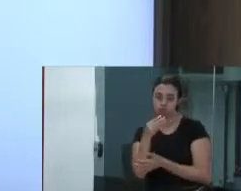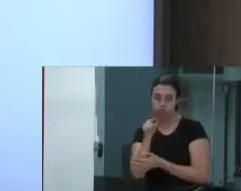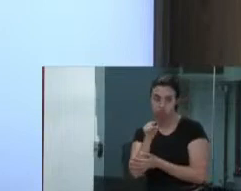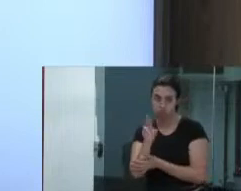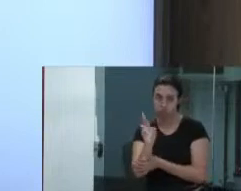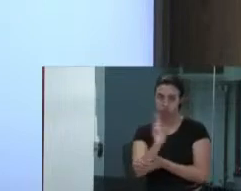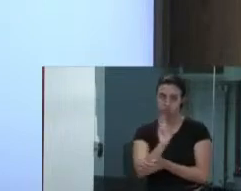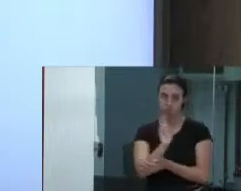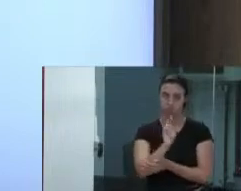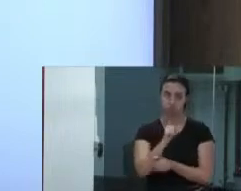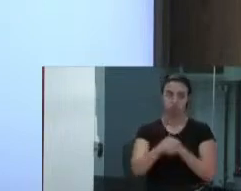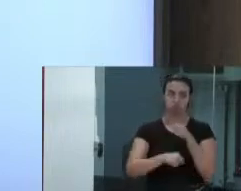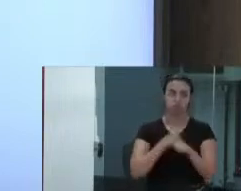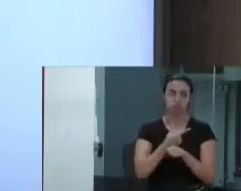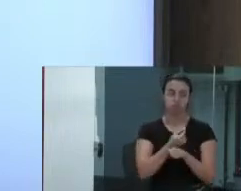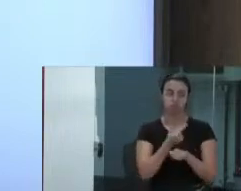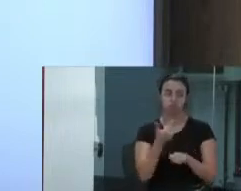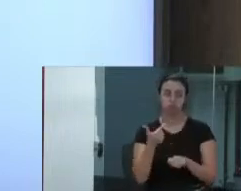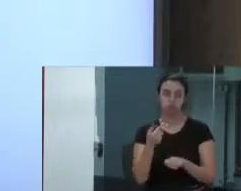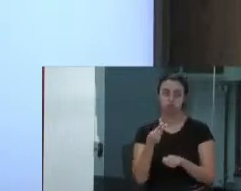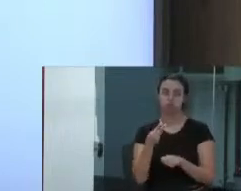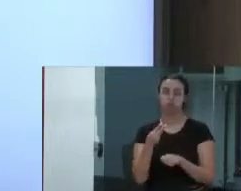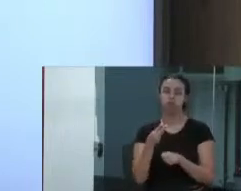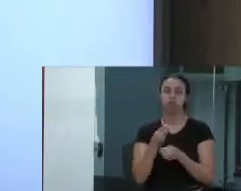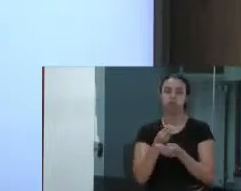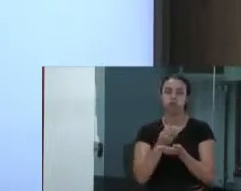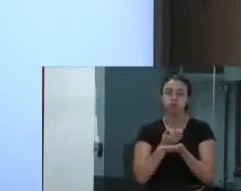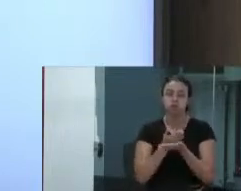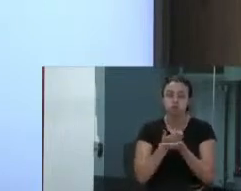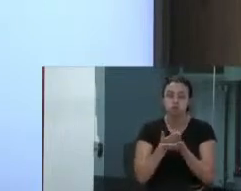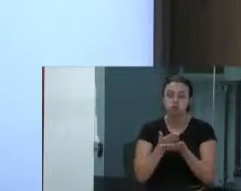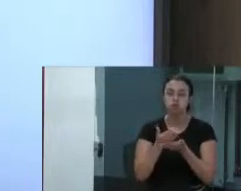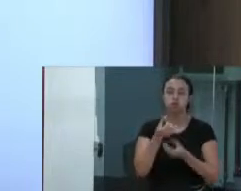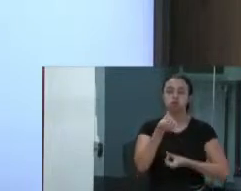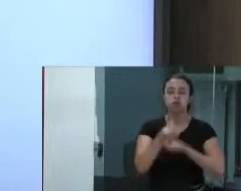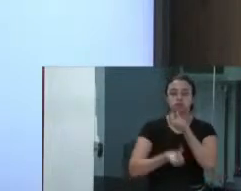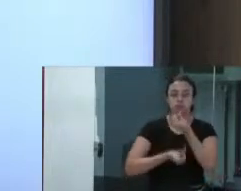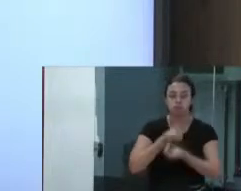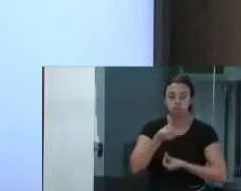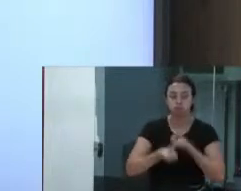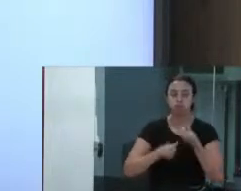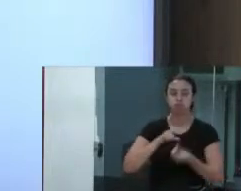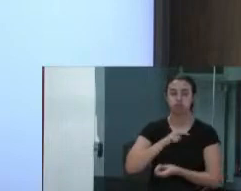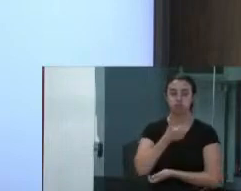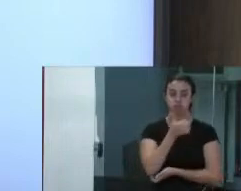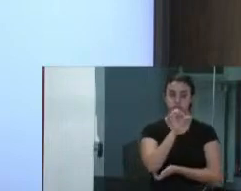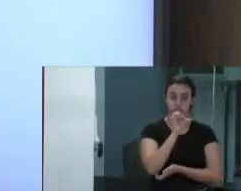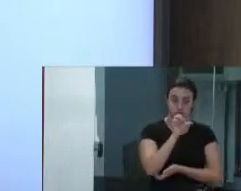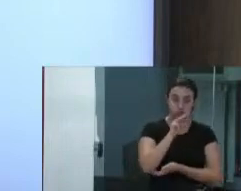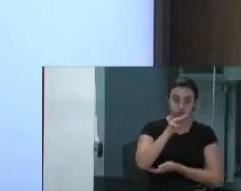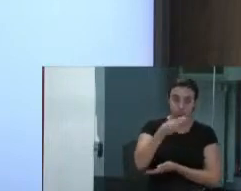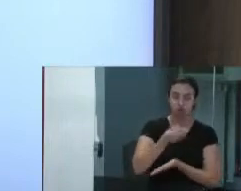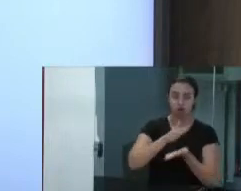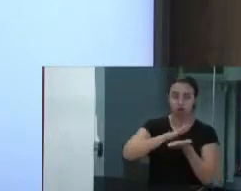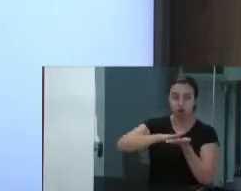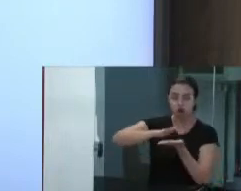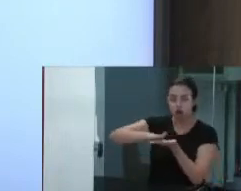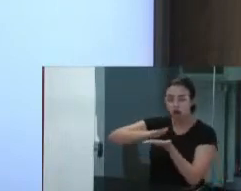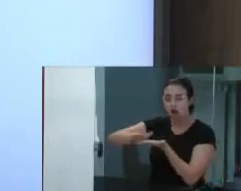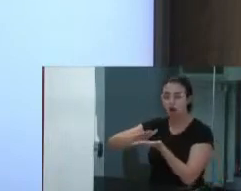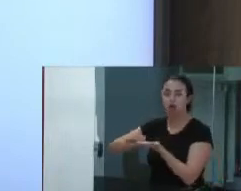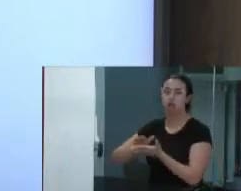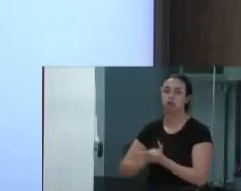1.653.000. Né, em 2023, agora no primeiro semestre, a gente teve aí empenhados 19 milhões até agora, né, e